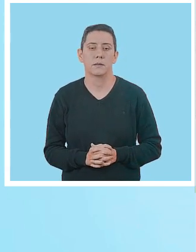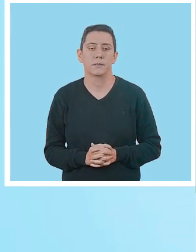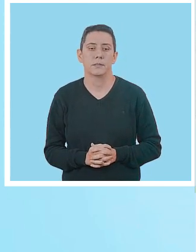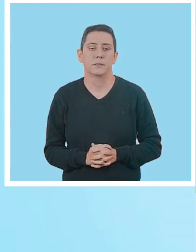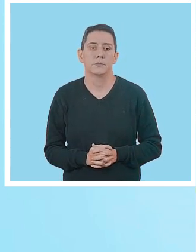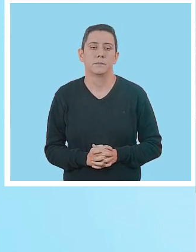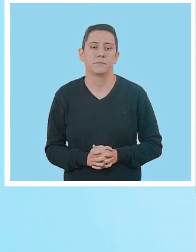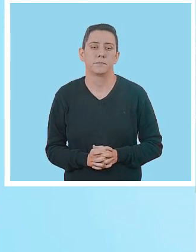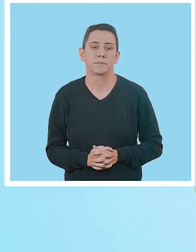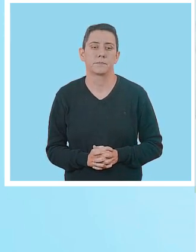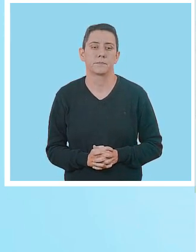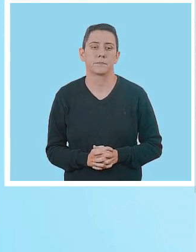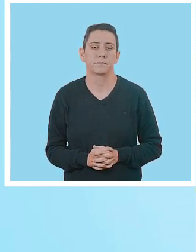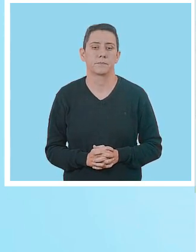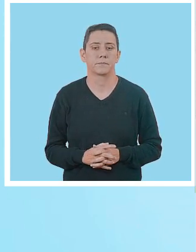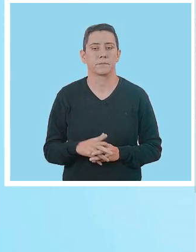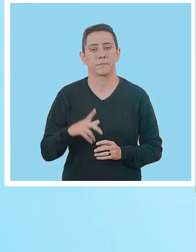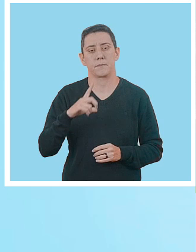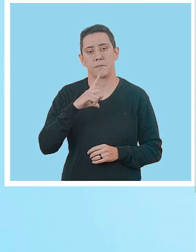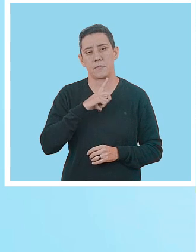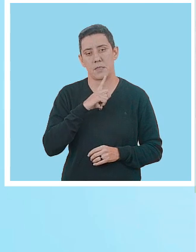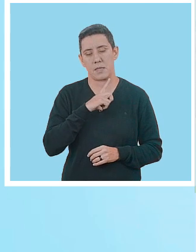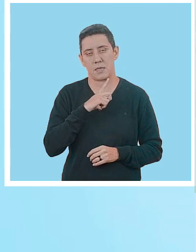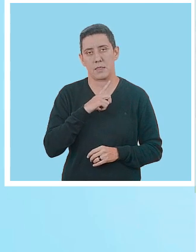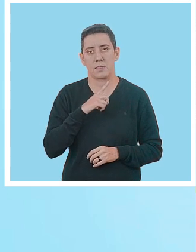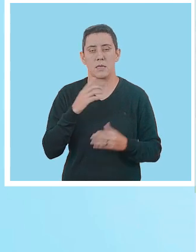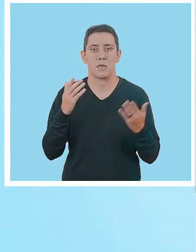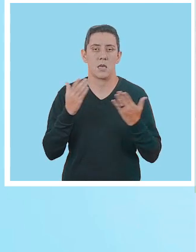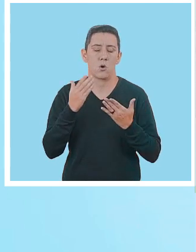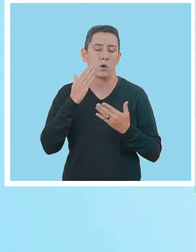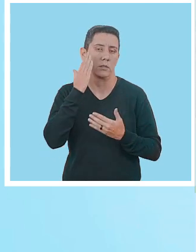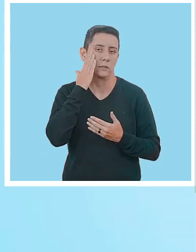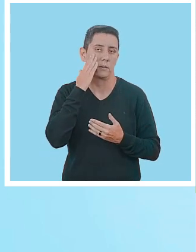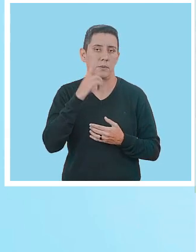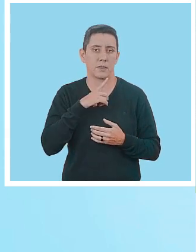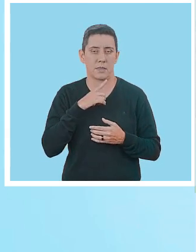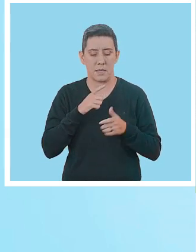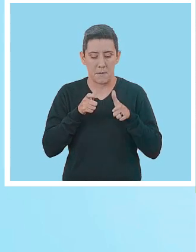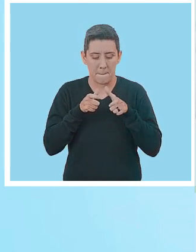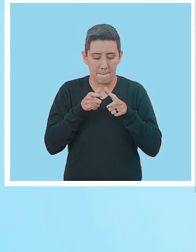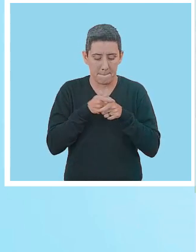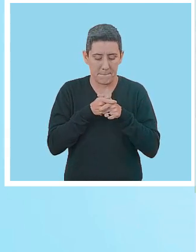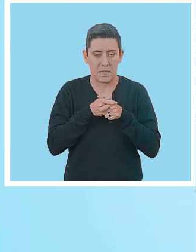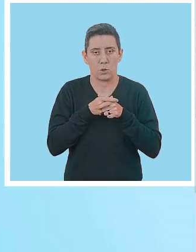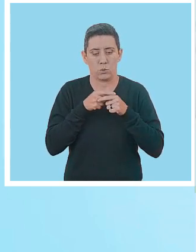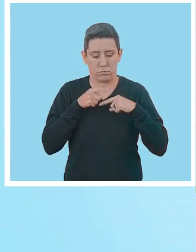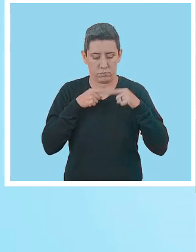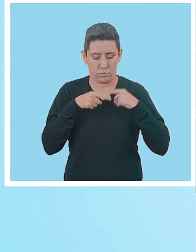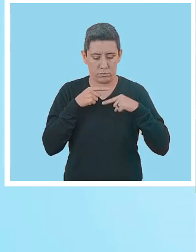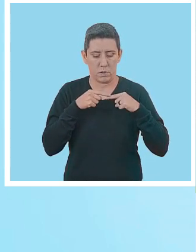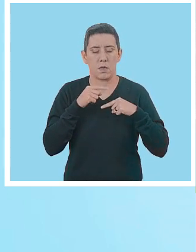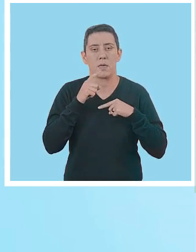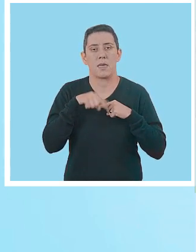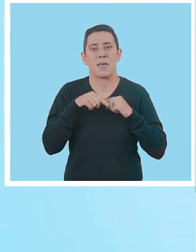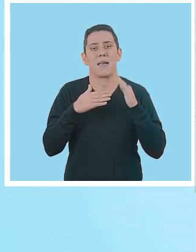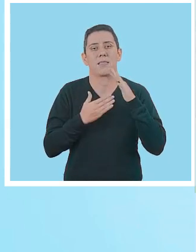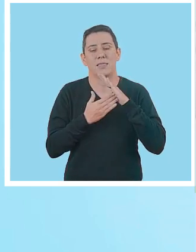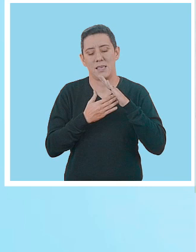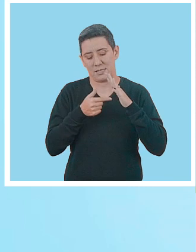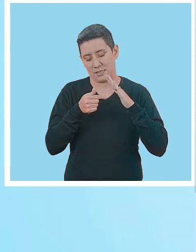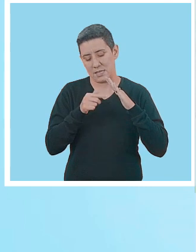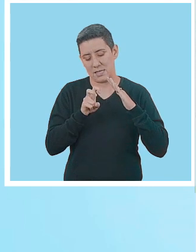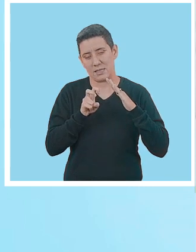tem de duas coisas existe a microgeração que é aquela geração até 75 quilos Então esse